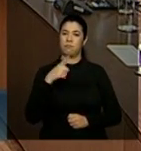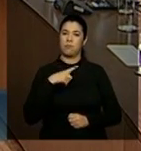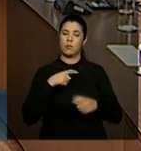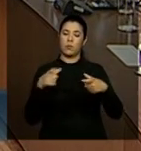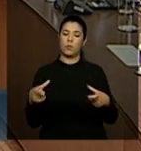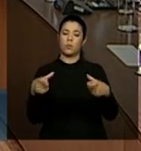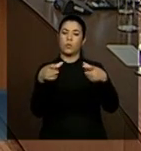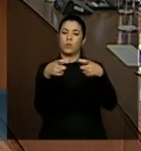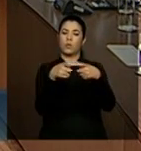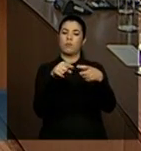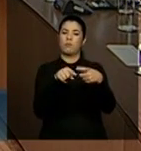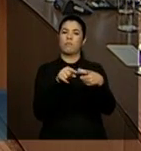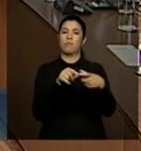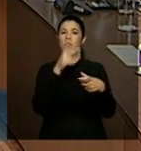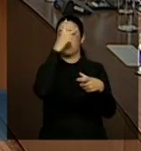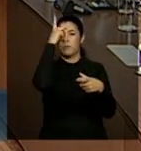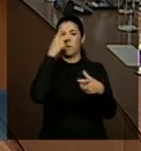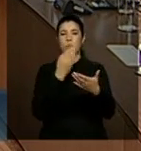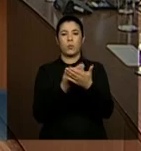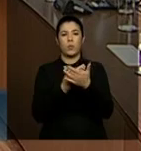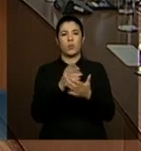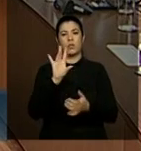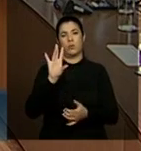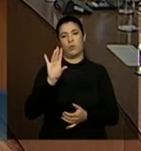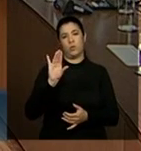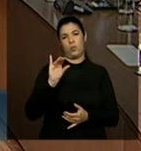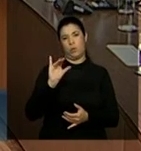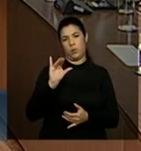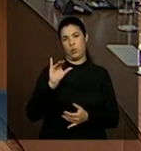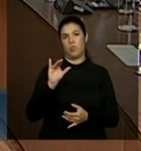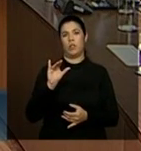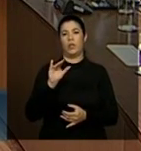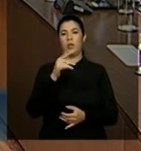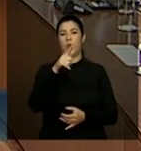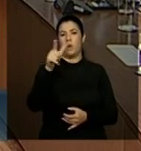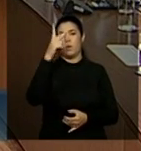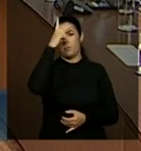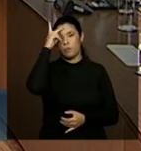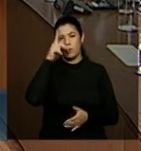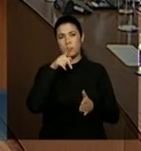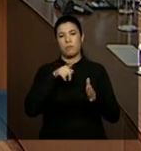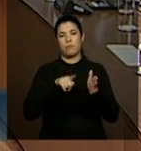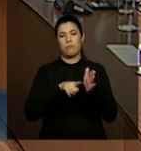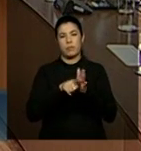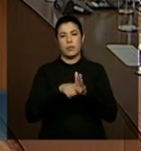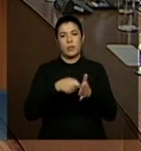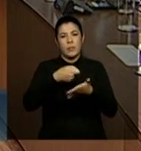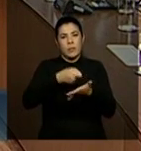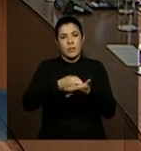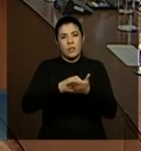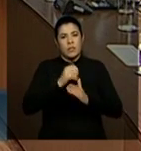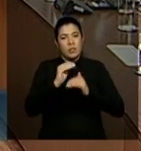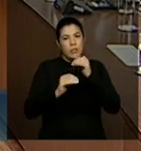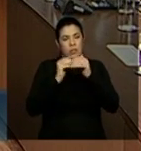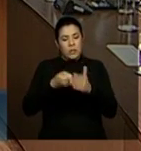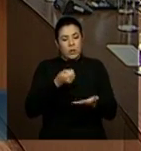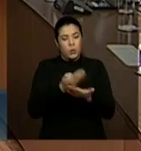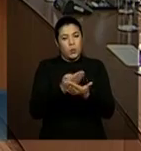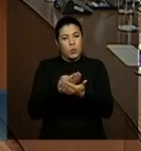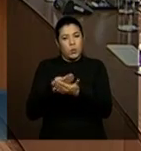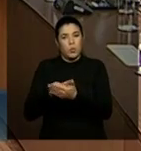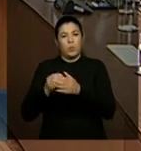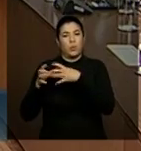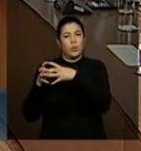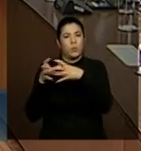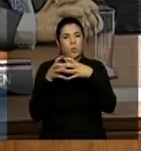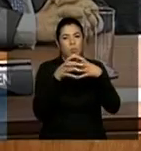legião de cientistas, né, que se dedicaram algumas milhares de horas, né, debruçados sobre um conjunto complexo